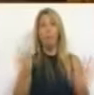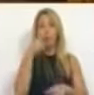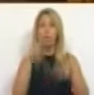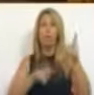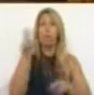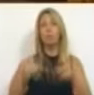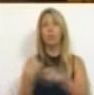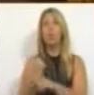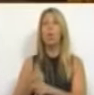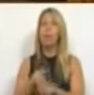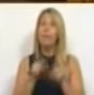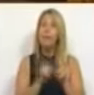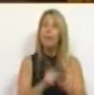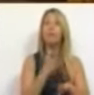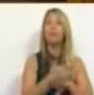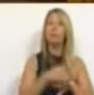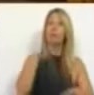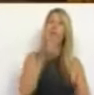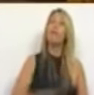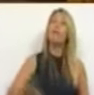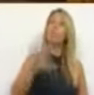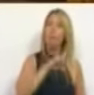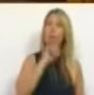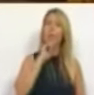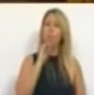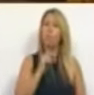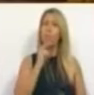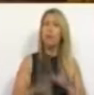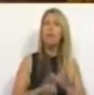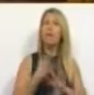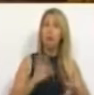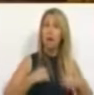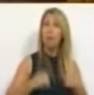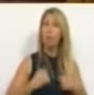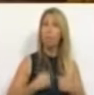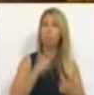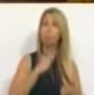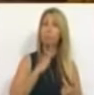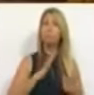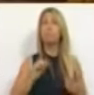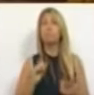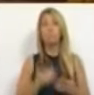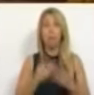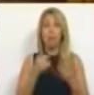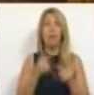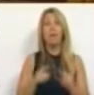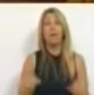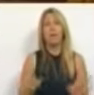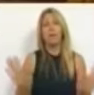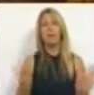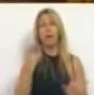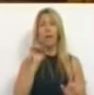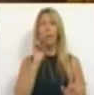nacional, é um setor capaz de gerar autossuficiência e isso deve fazer a diferença e isso não é de